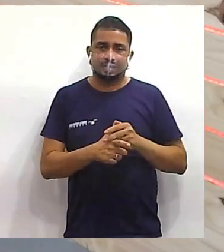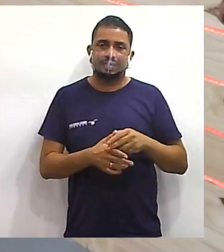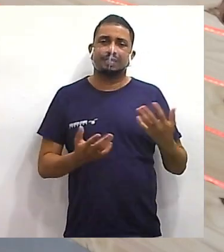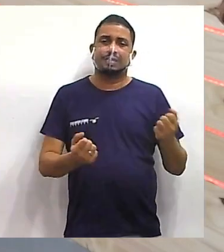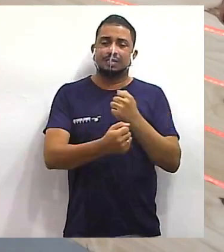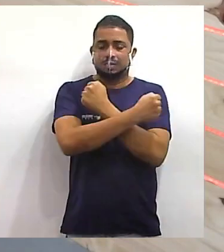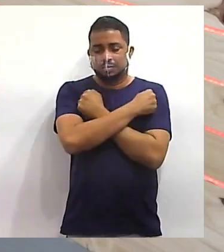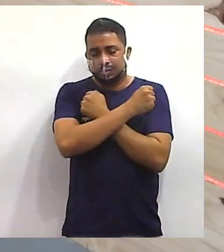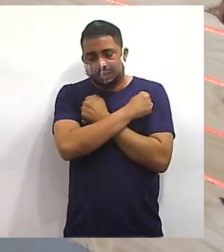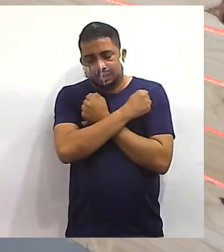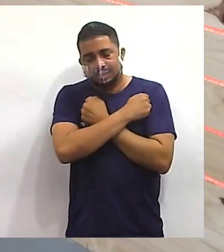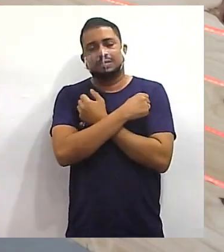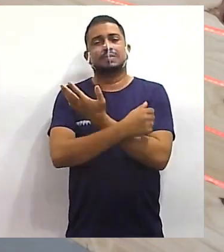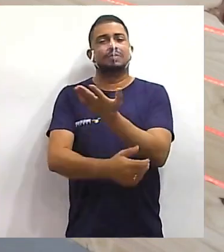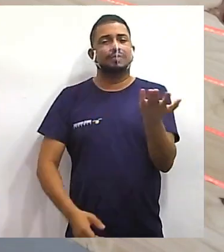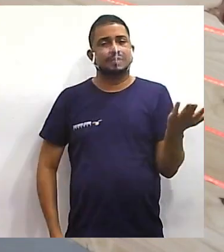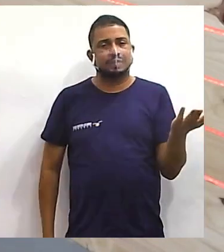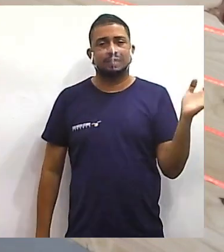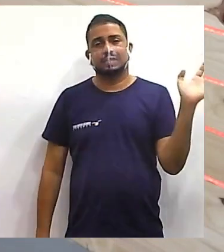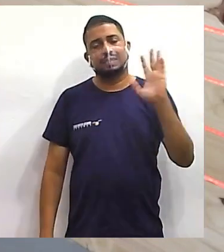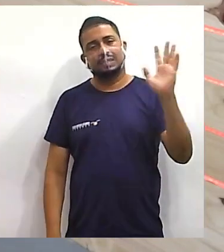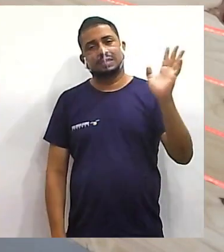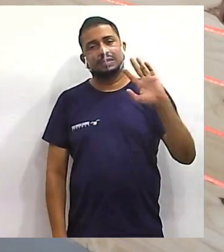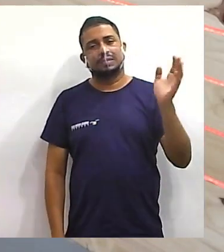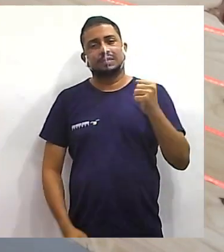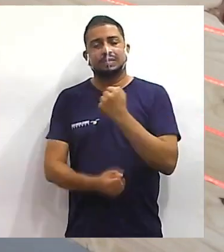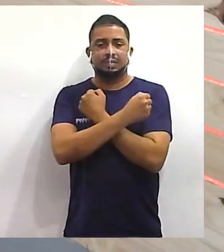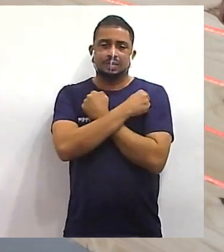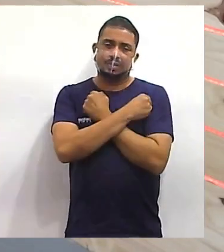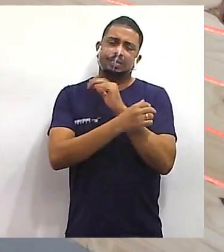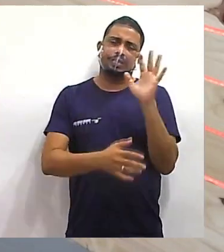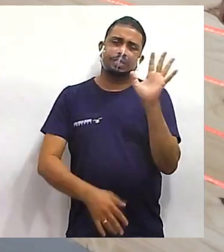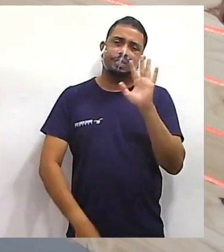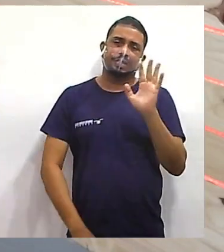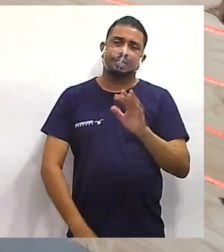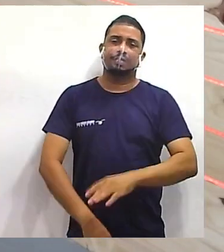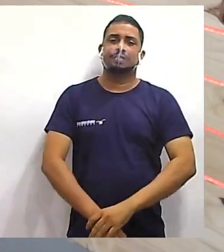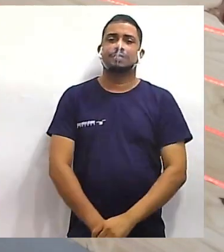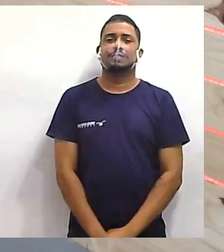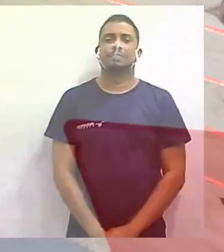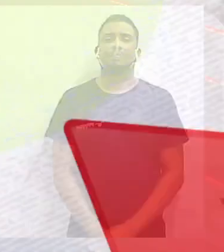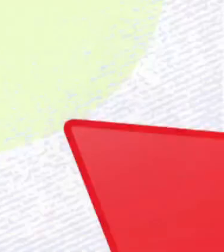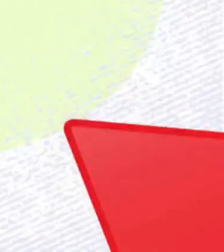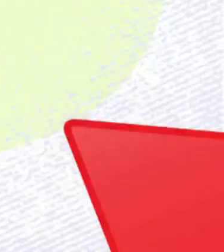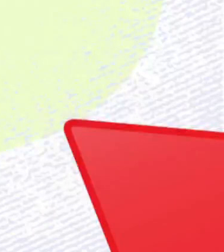um abraço para vocês e até a próxima. Um abraço, tchau, tchau. Gente. Até mais.